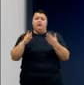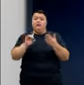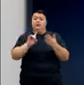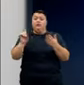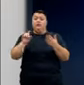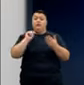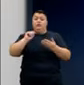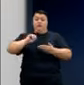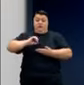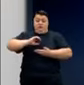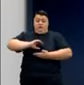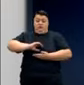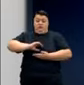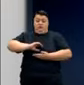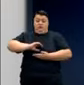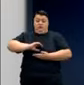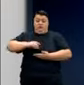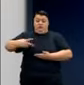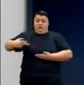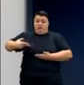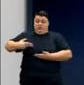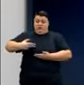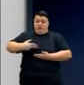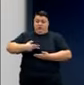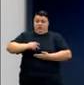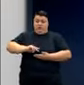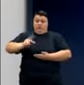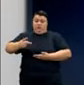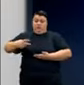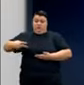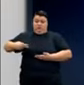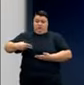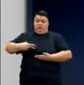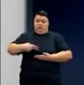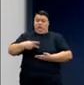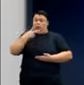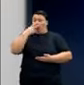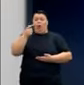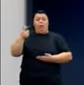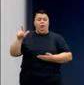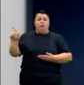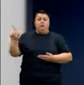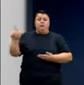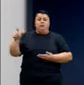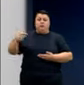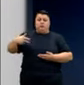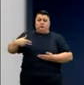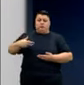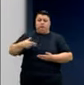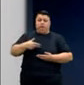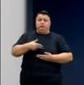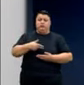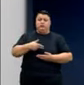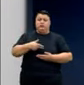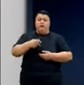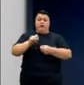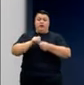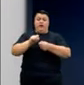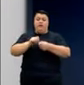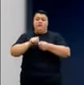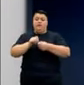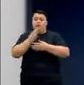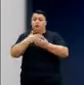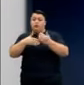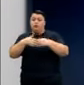a retirada dos órgãos é uma cirurgia como qualquer outra, né, mesmo não sendo em vivos, e é realizada com todos